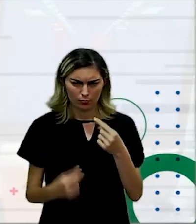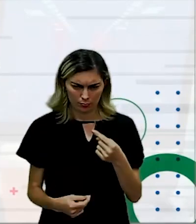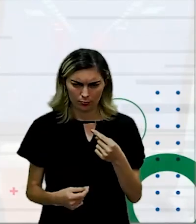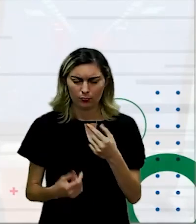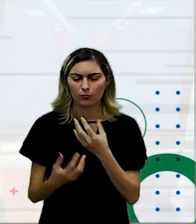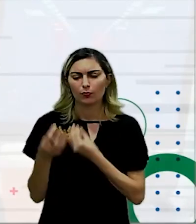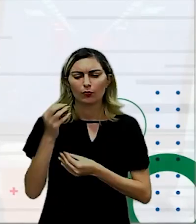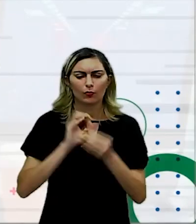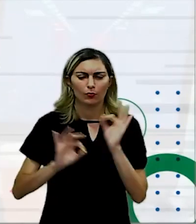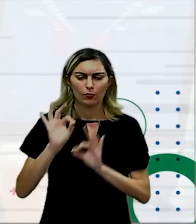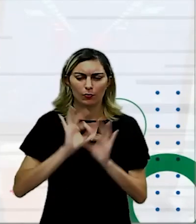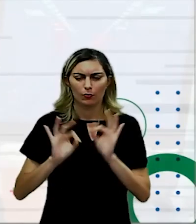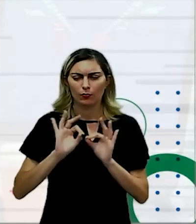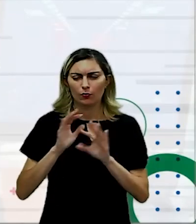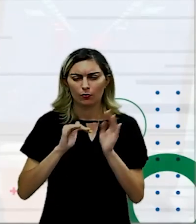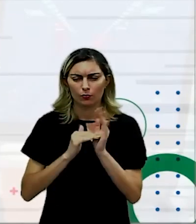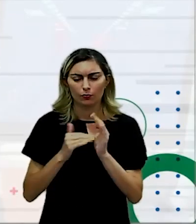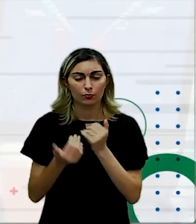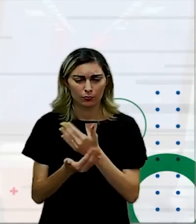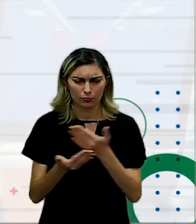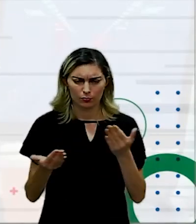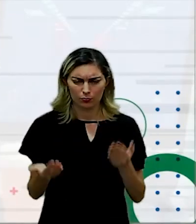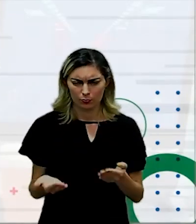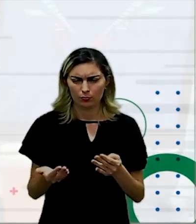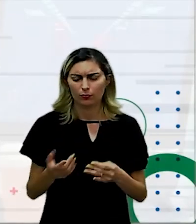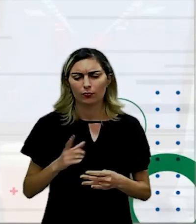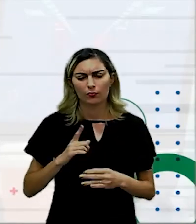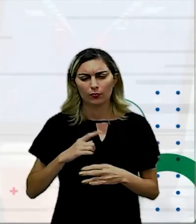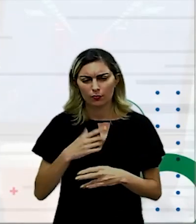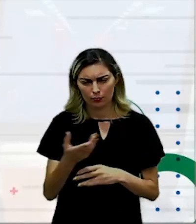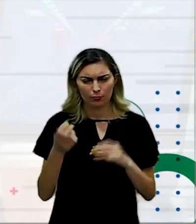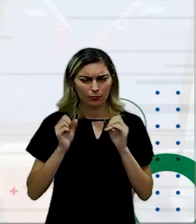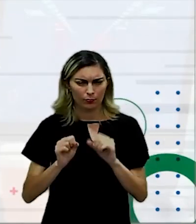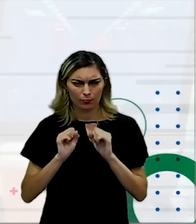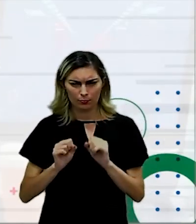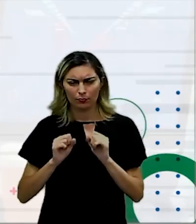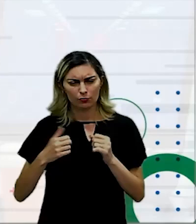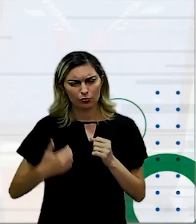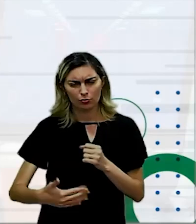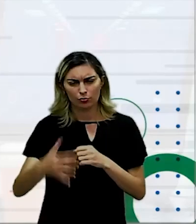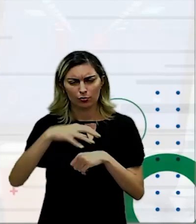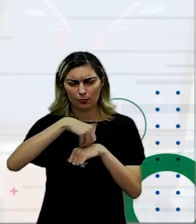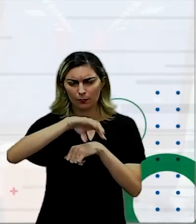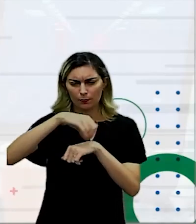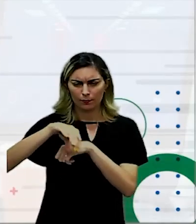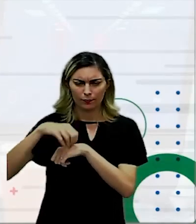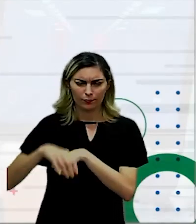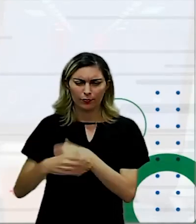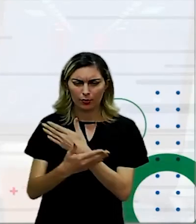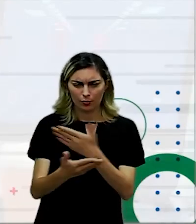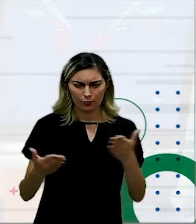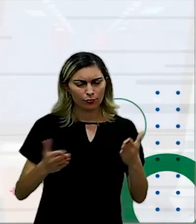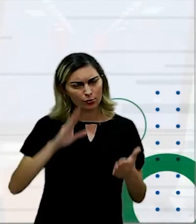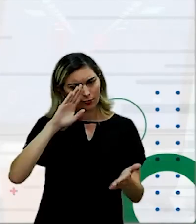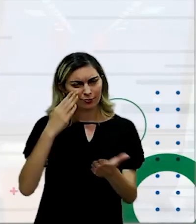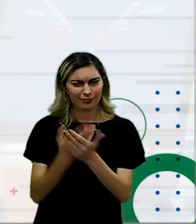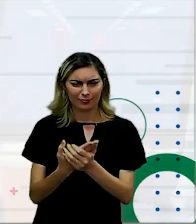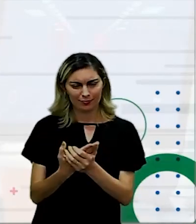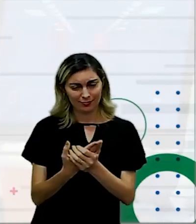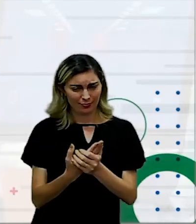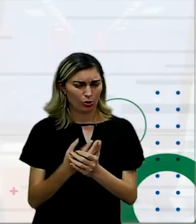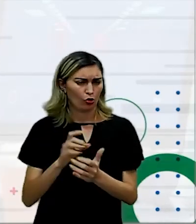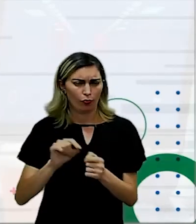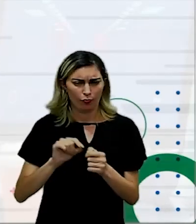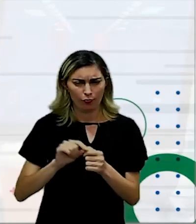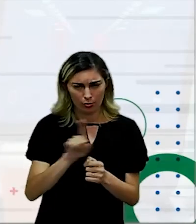funcionar, tudo mais. E a partir daí você já parte para o de alta, porque você está muito confiante. Não faça isso,